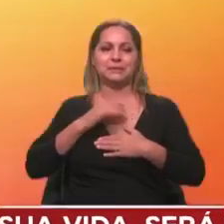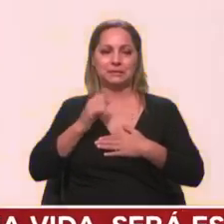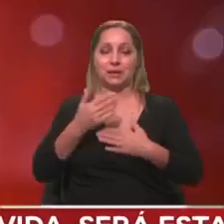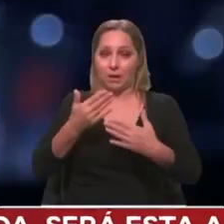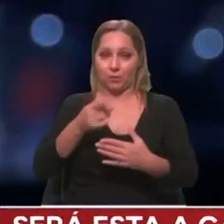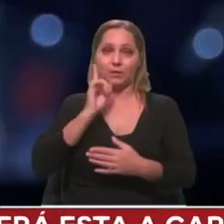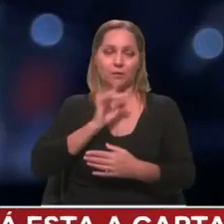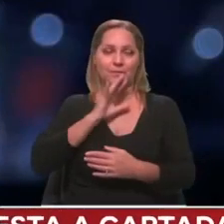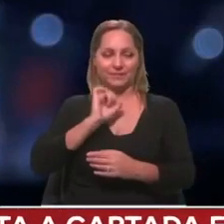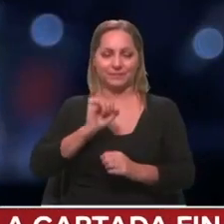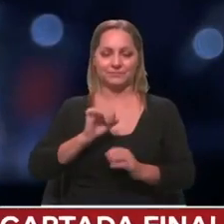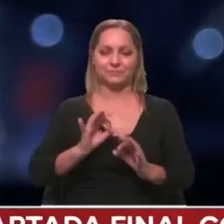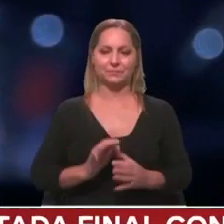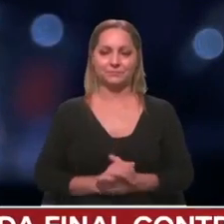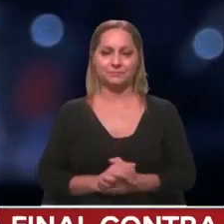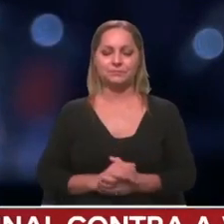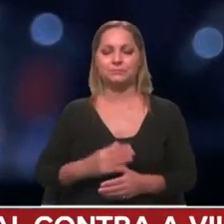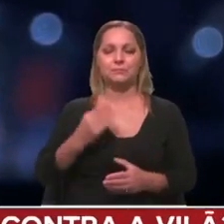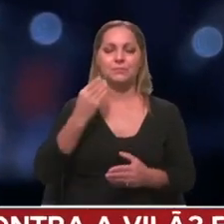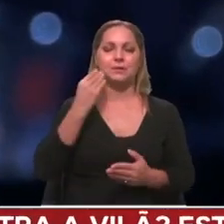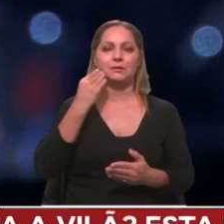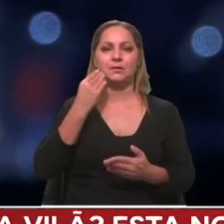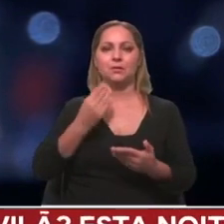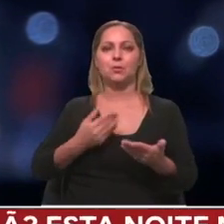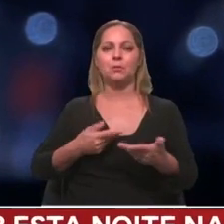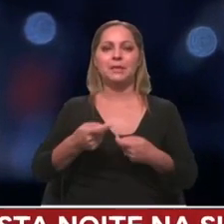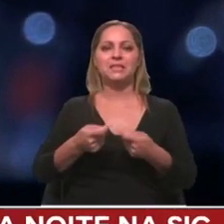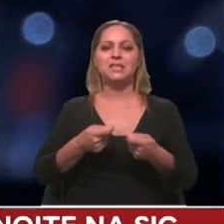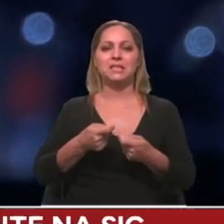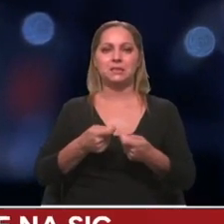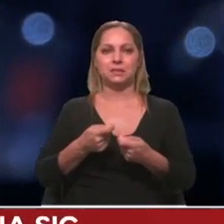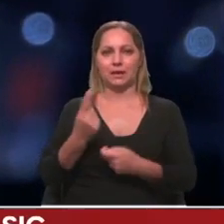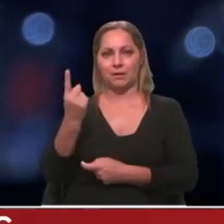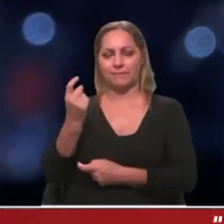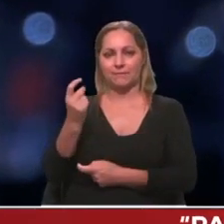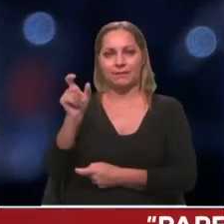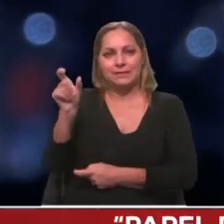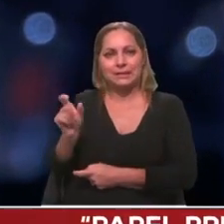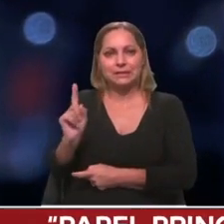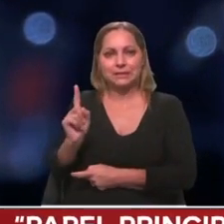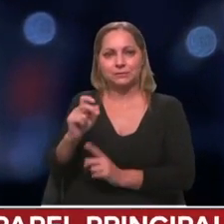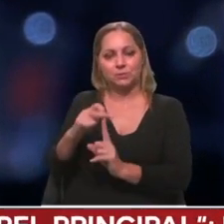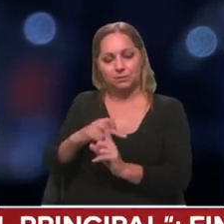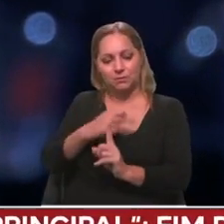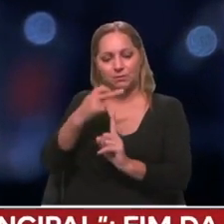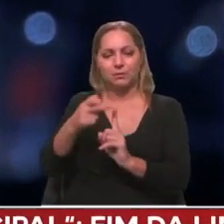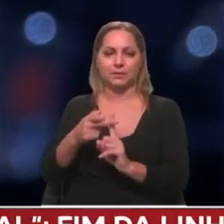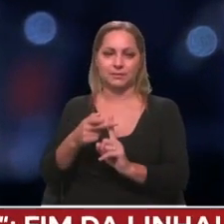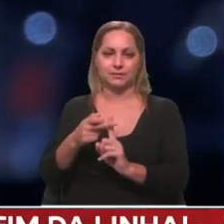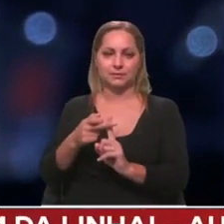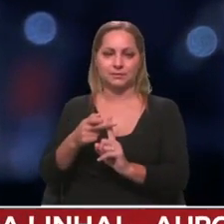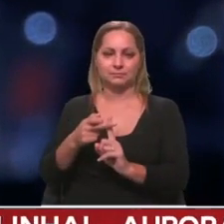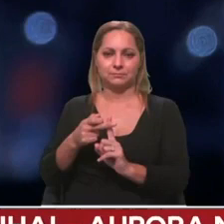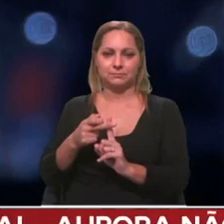é uma filha, claro. E como Claro é que tem lidado com esta ausência toda durante este ano? Como tem